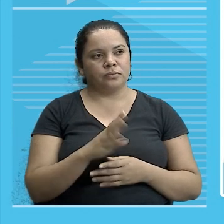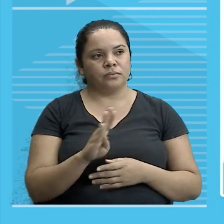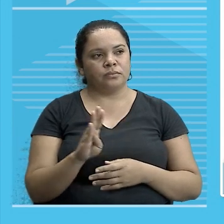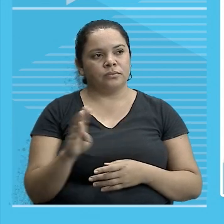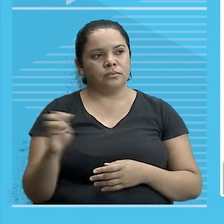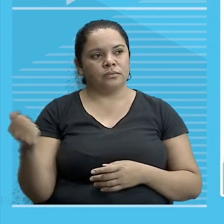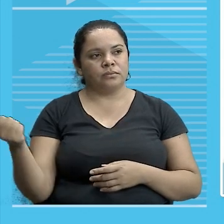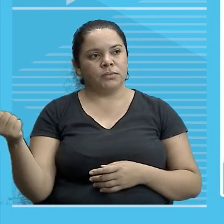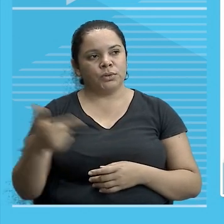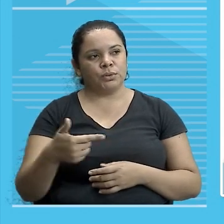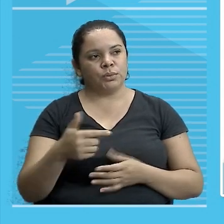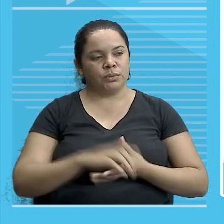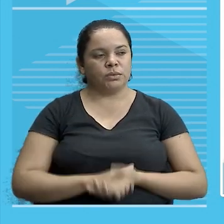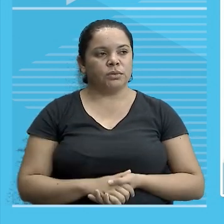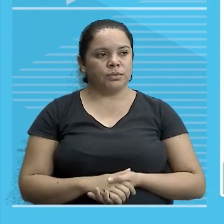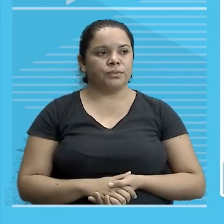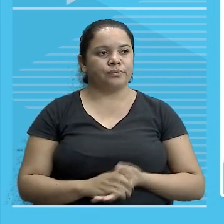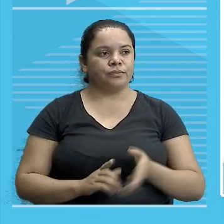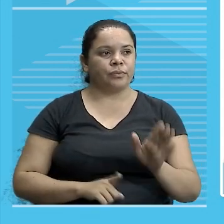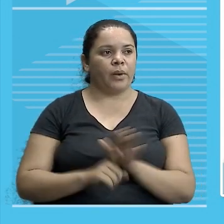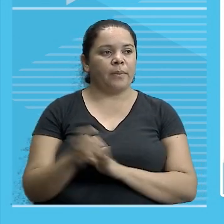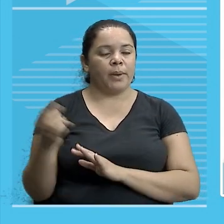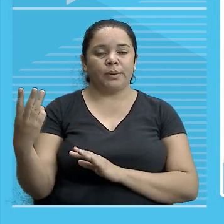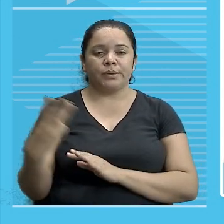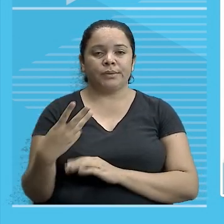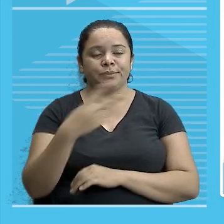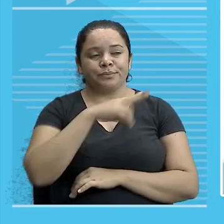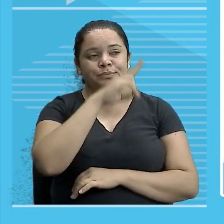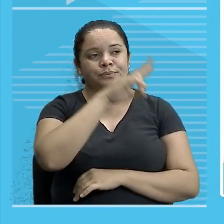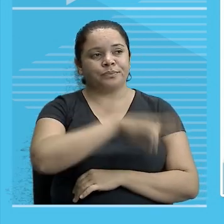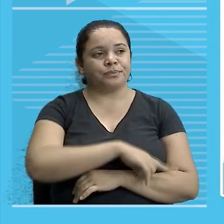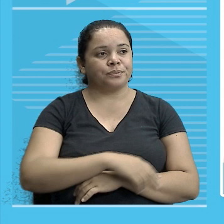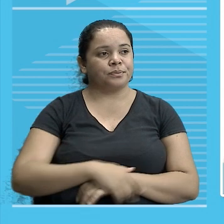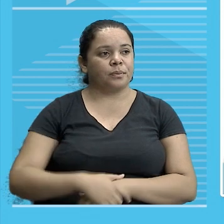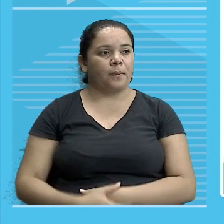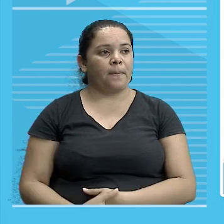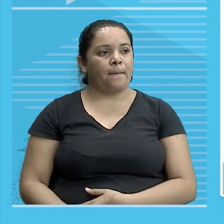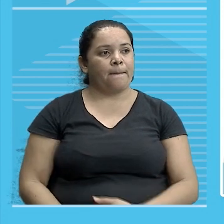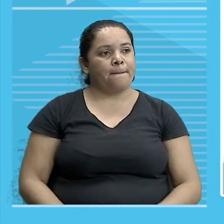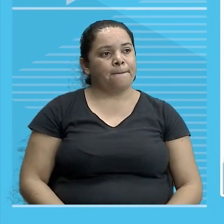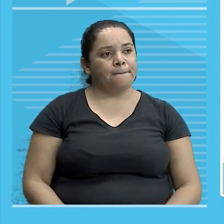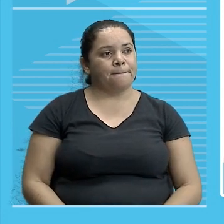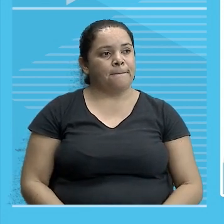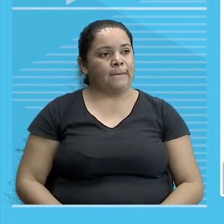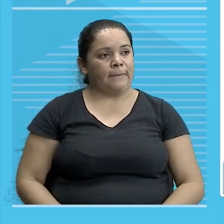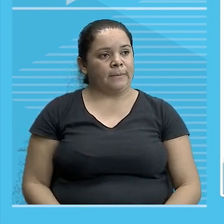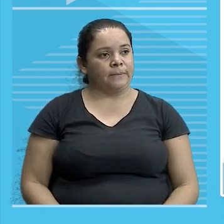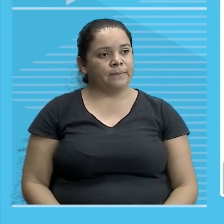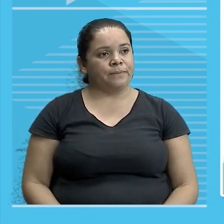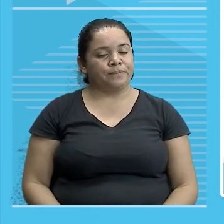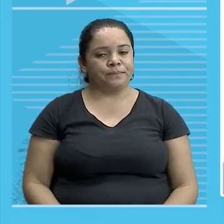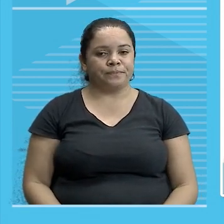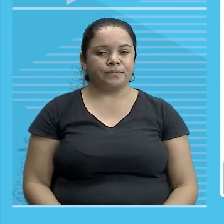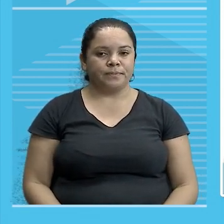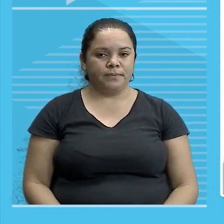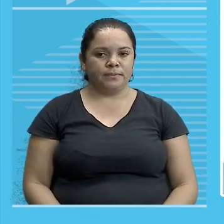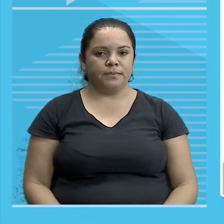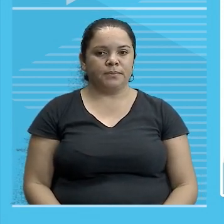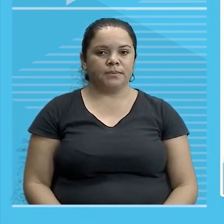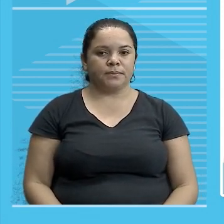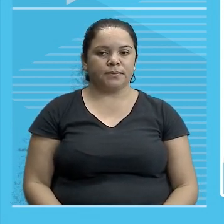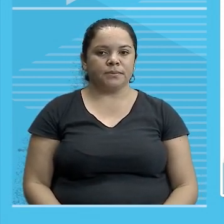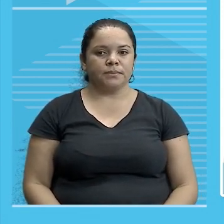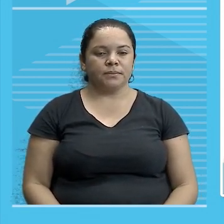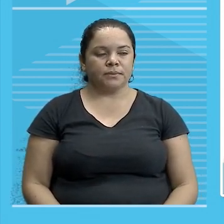fígado são glândulas anexas do sistema digestório humano. Beleza? Entre as funções do